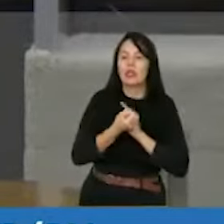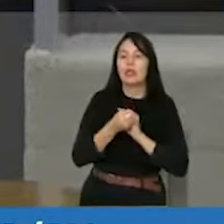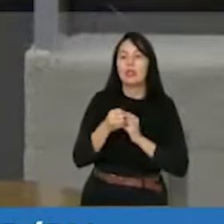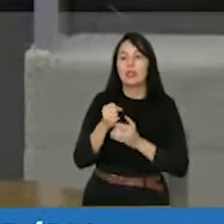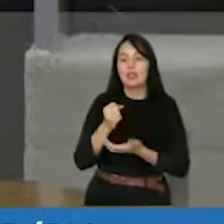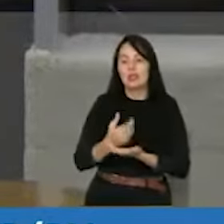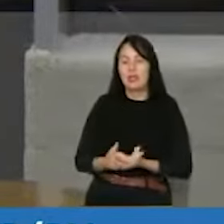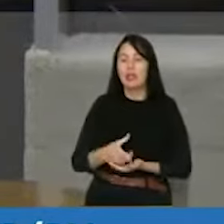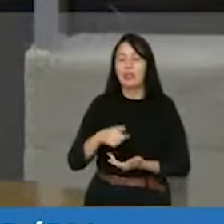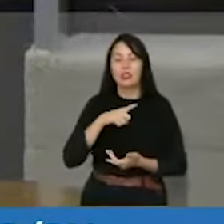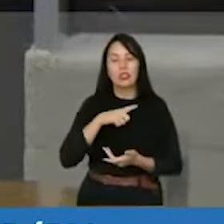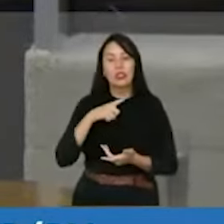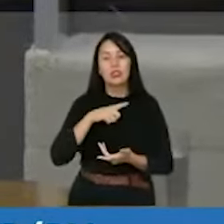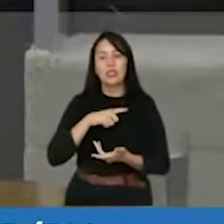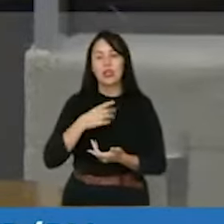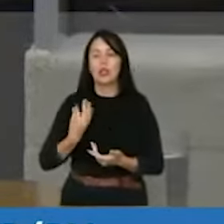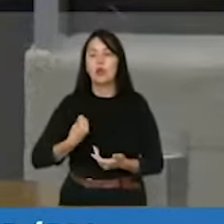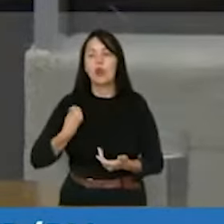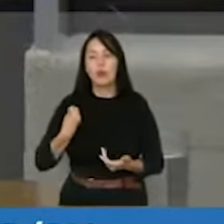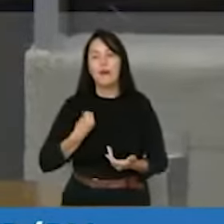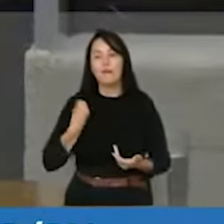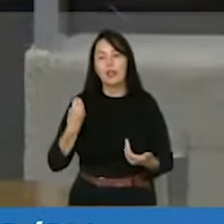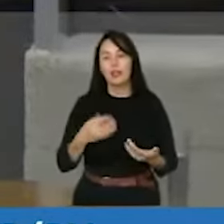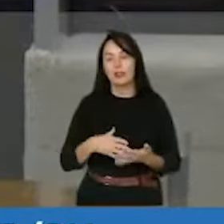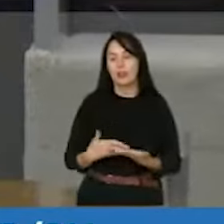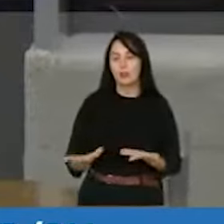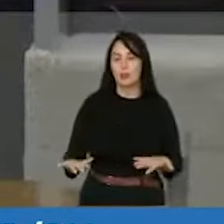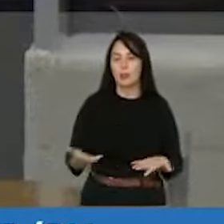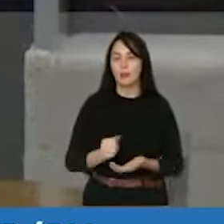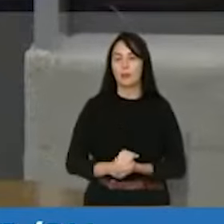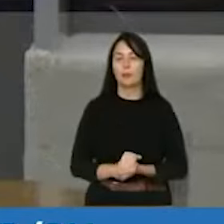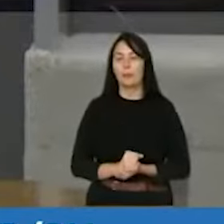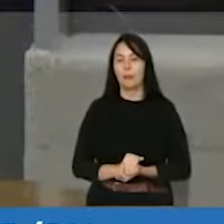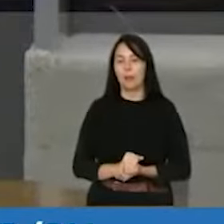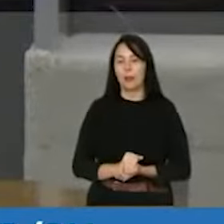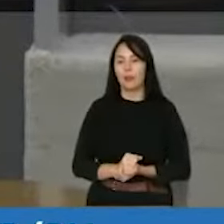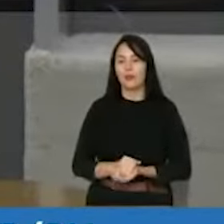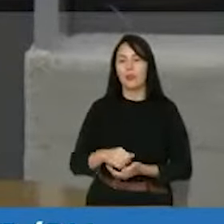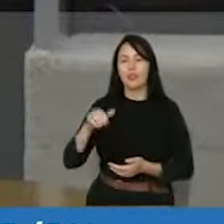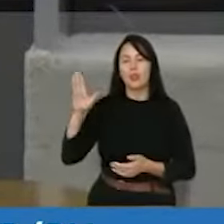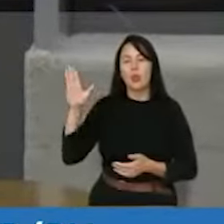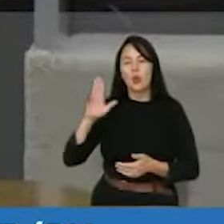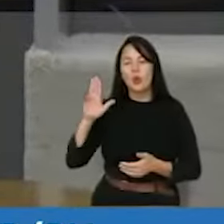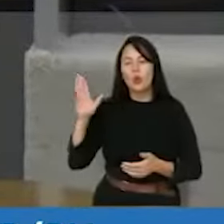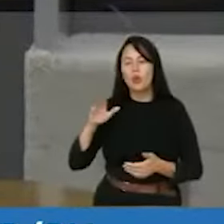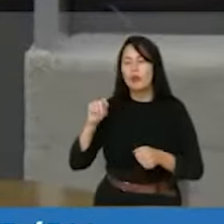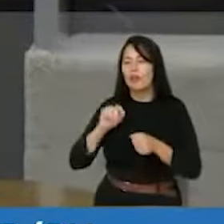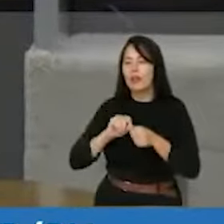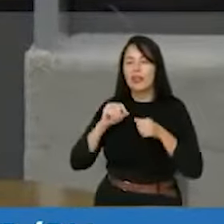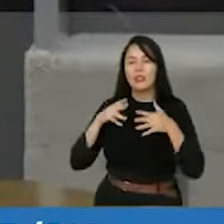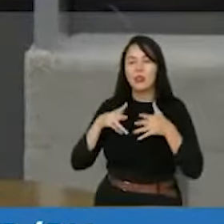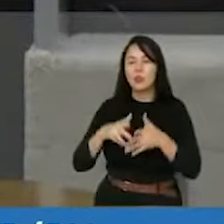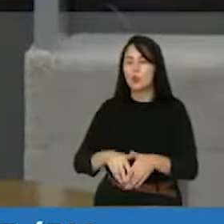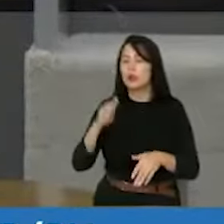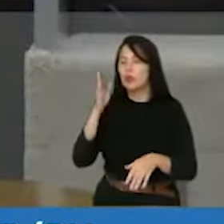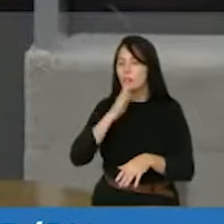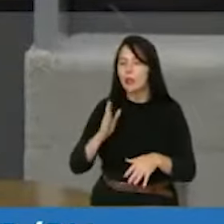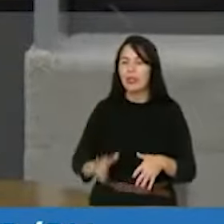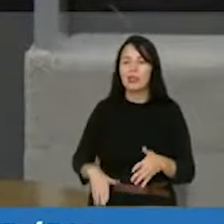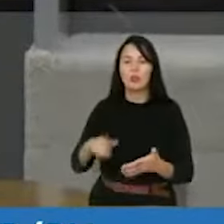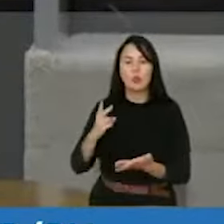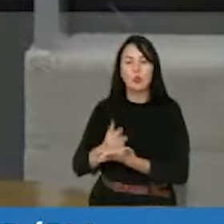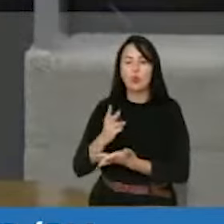as medidas devidas e necessárias para fazer com que o Brasil continue crescendo, repito, de maneira sustentável,